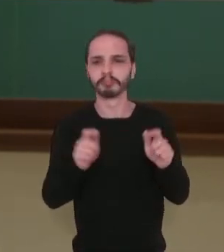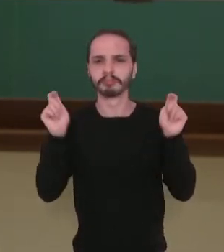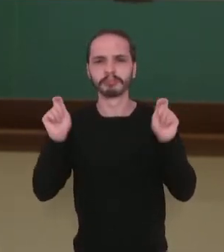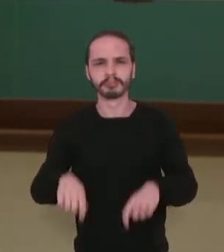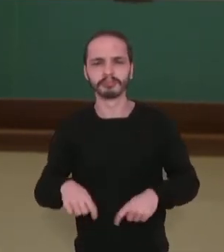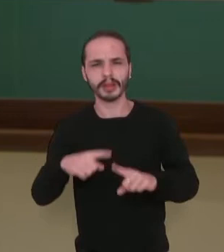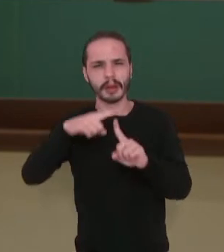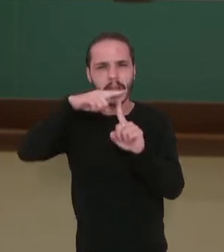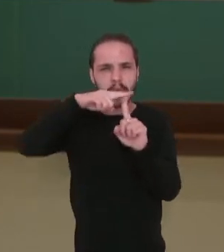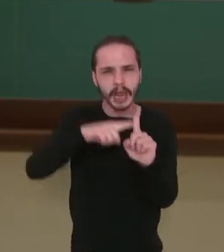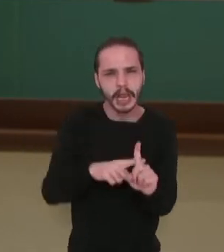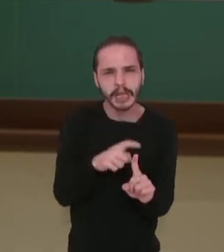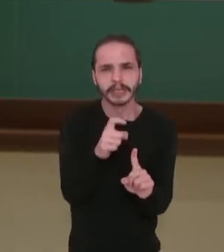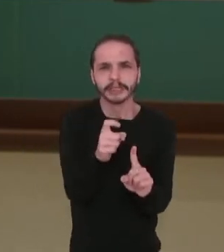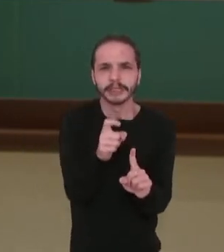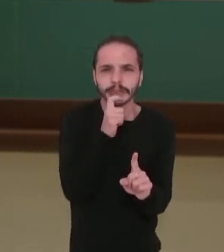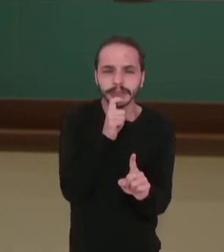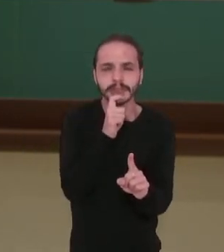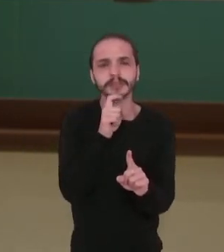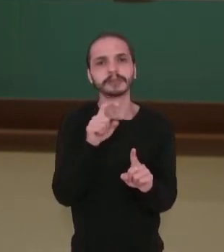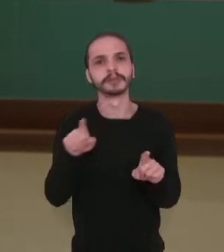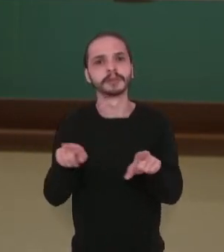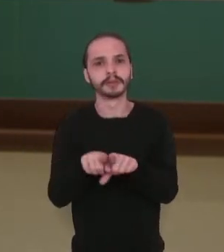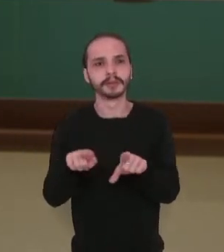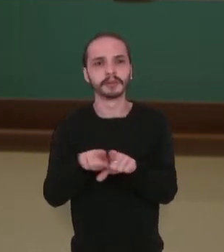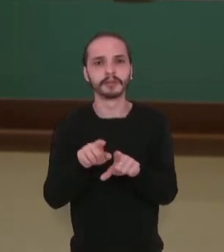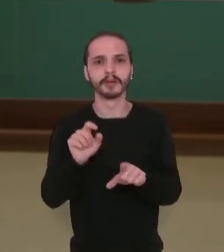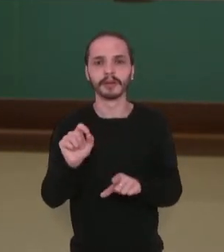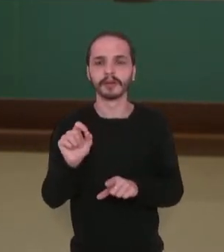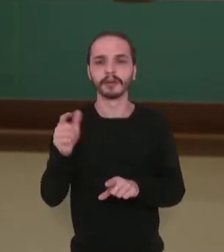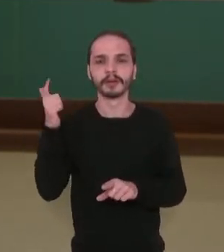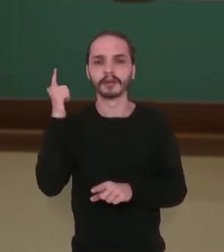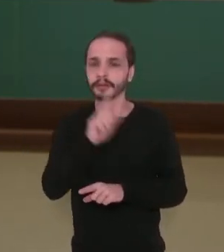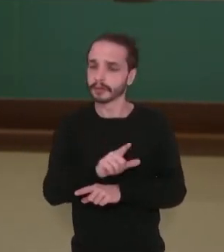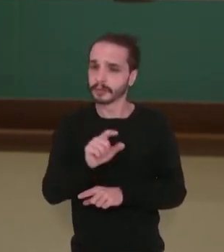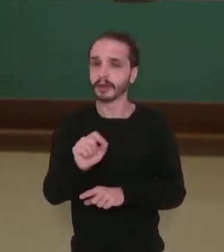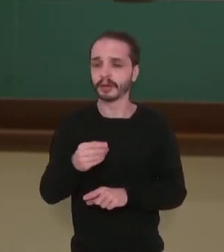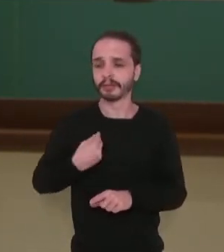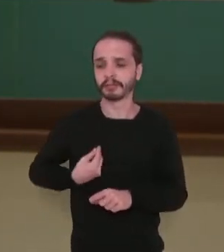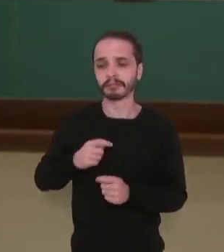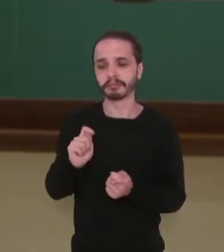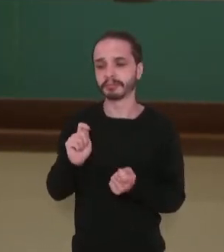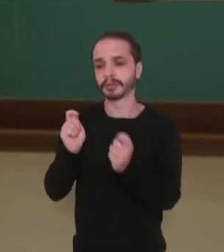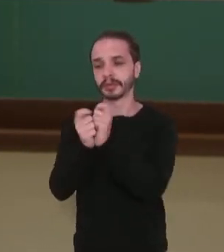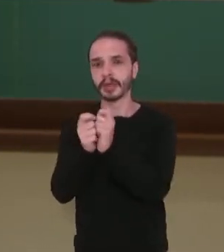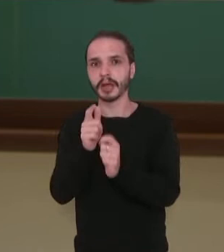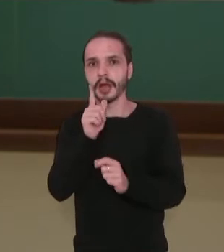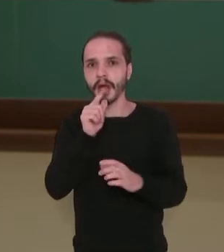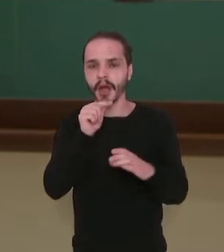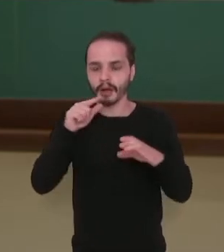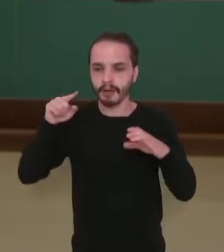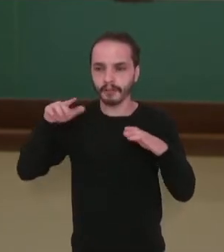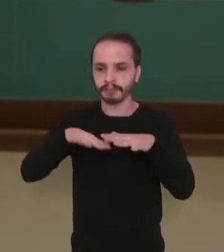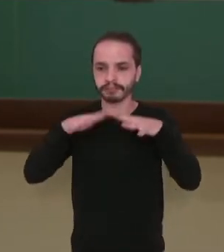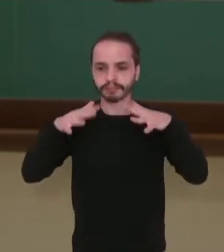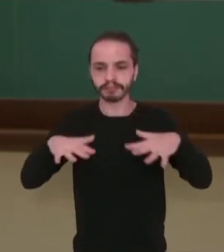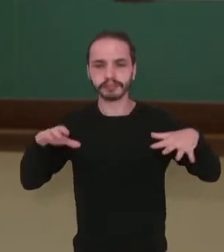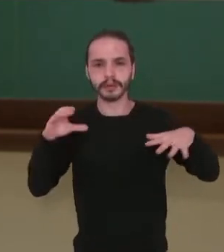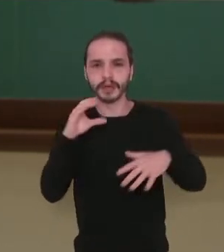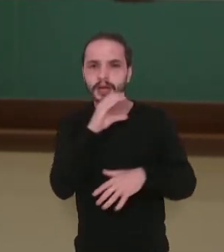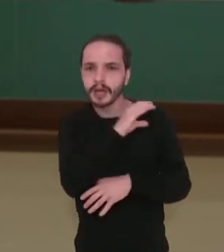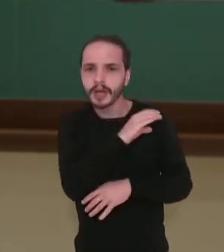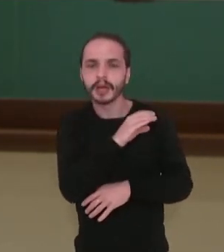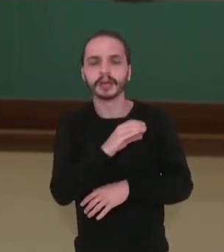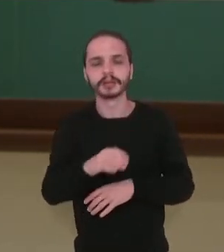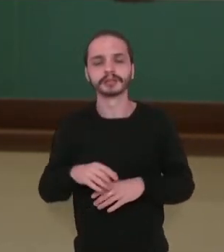temperaturas baixíssimas, né? Também conseguem ali se adaptar a águas muito quentes,